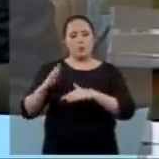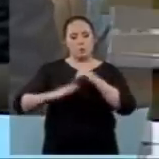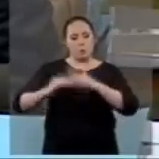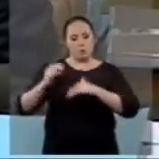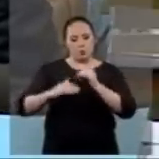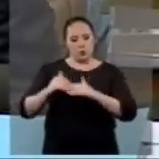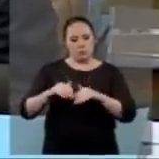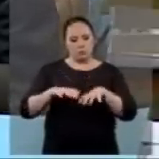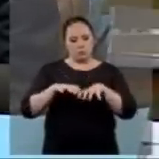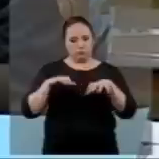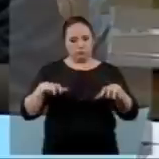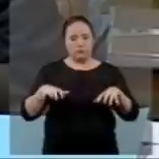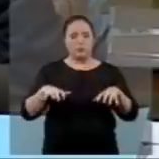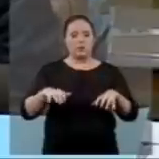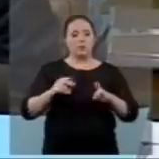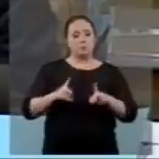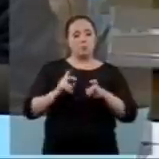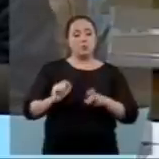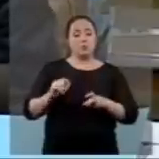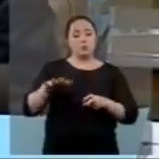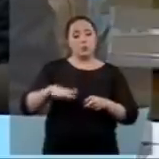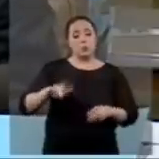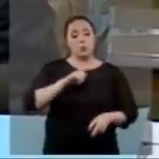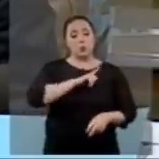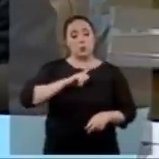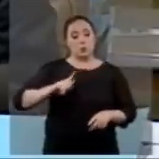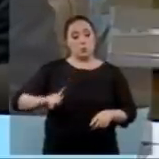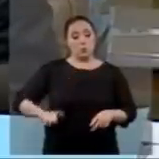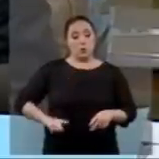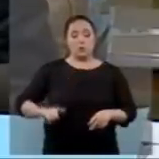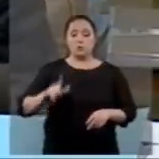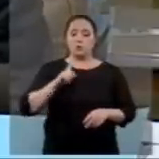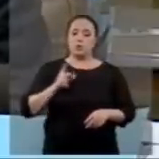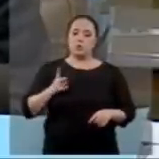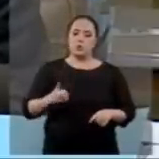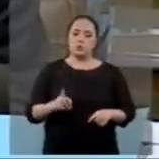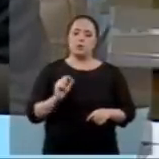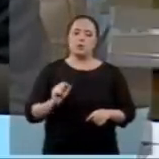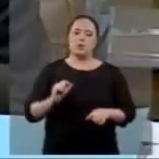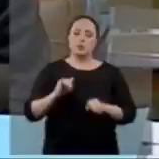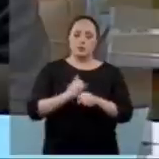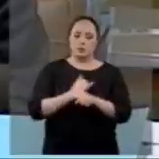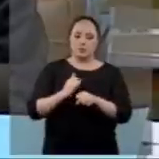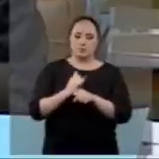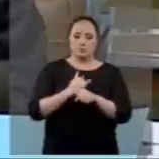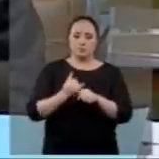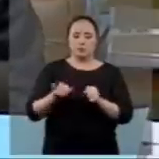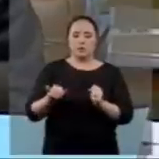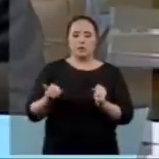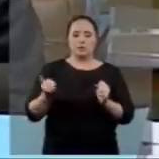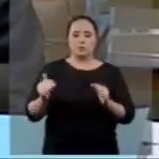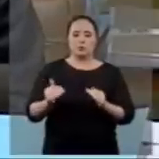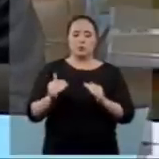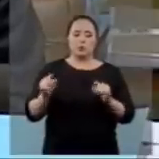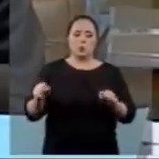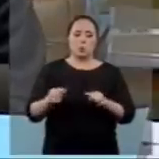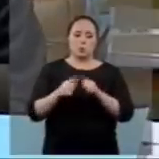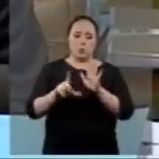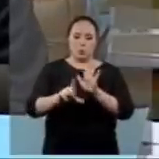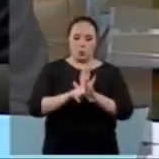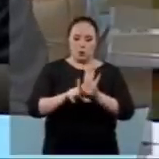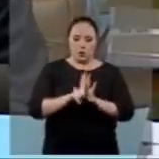outro, e considerando ainda que o poder público dispõe sempre de meios legítimos que lhe permitem